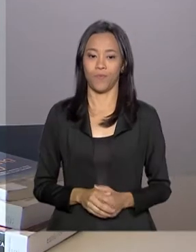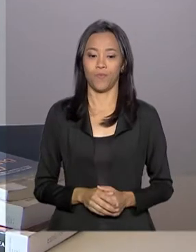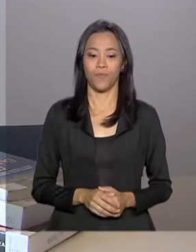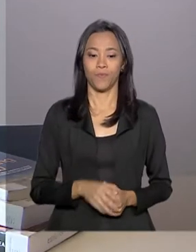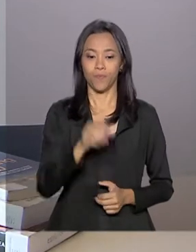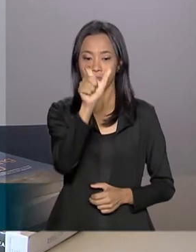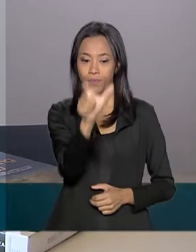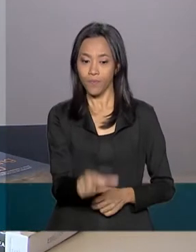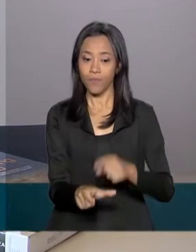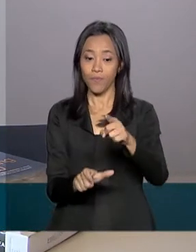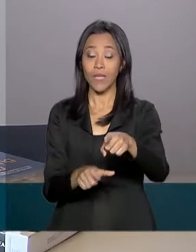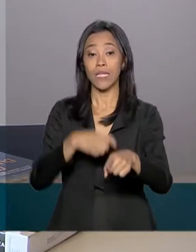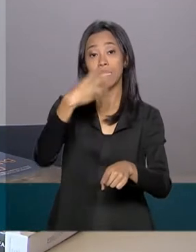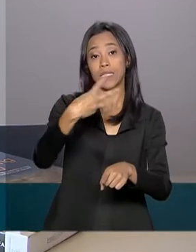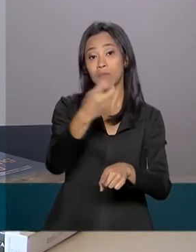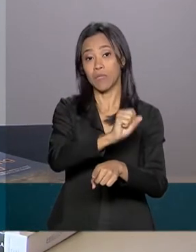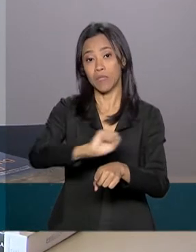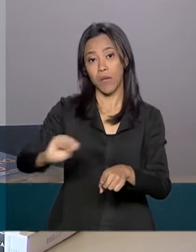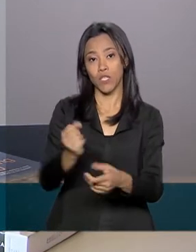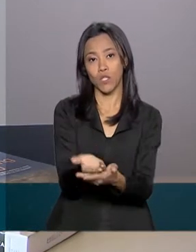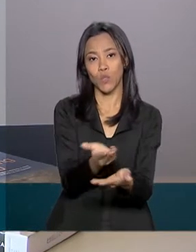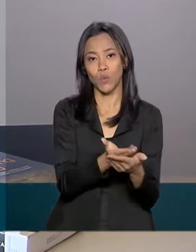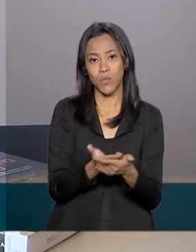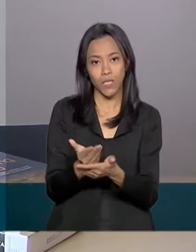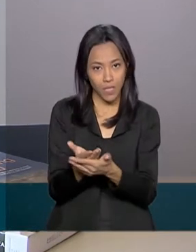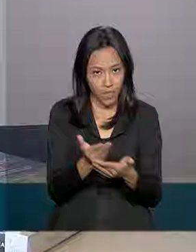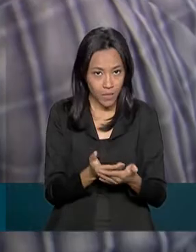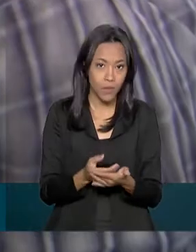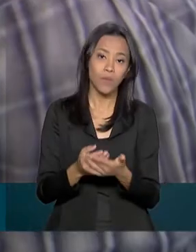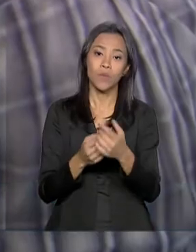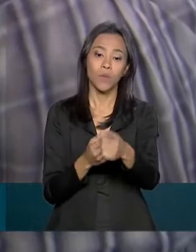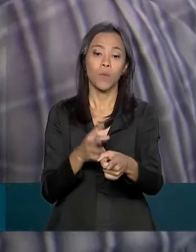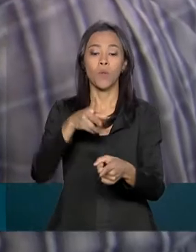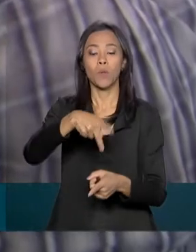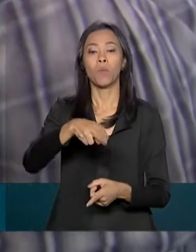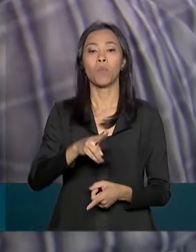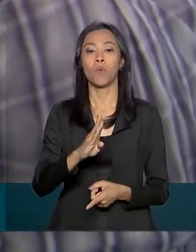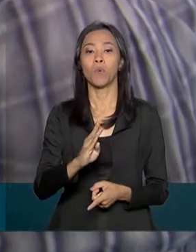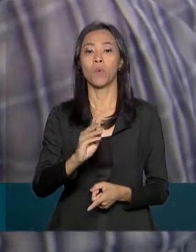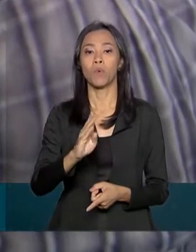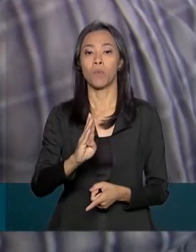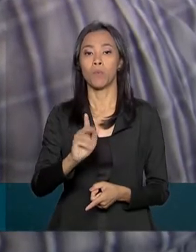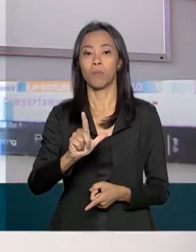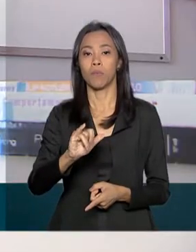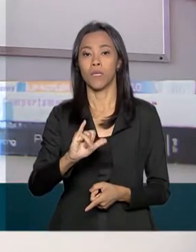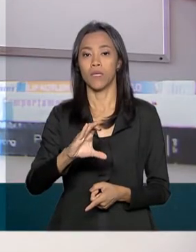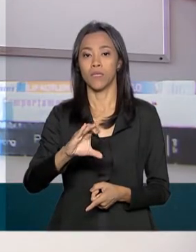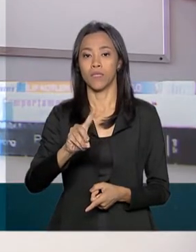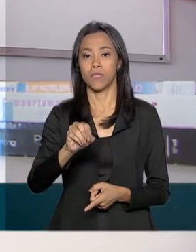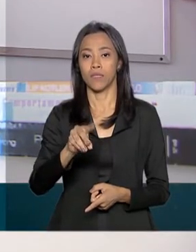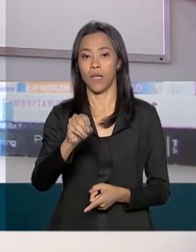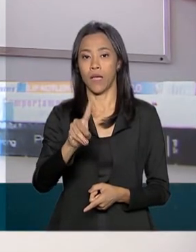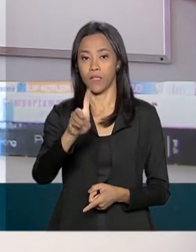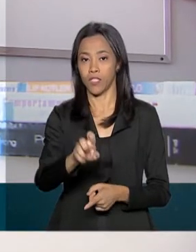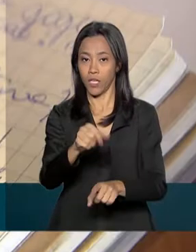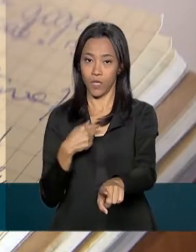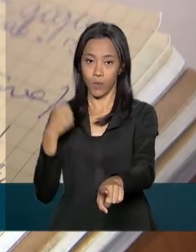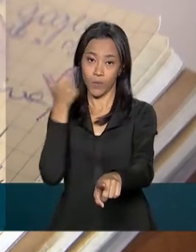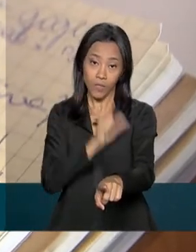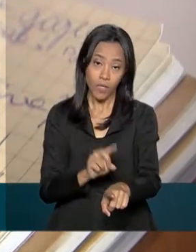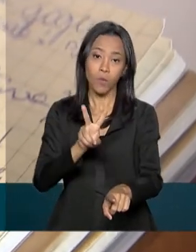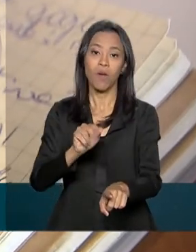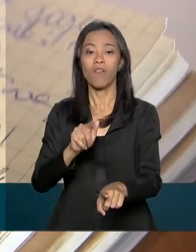Heitor está no terceiro semestre de publicidade e propaganda de uma universidade particular de Brasília. Ele conseguiu uma vaga pelo programa